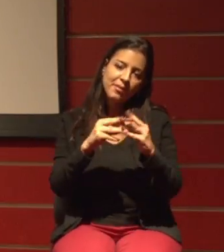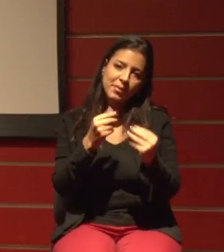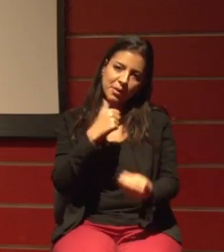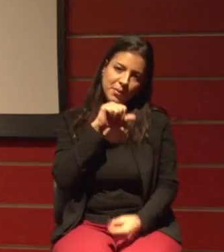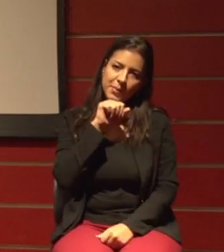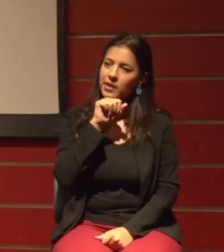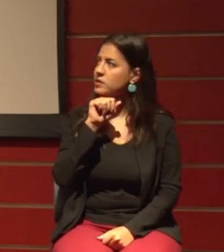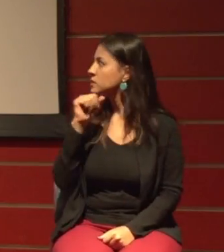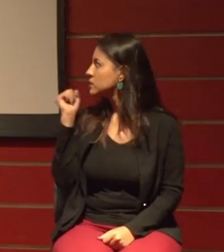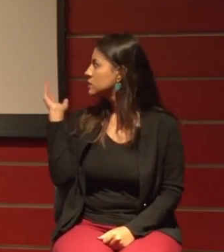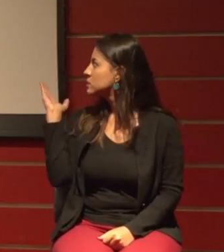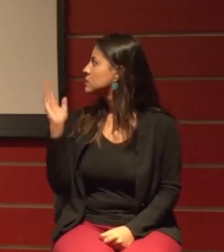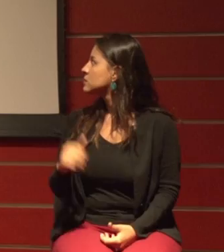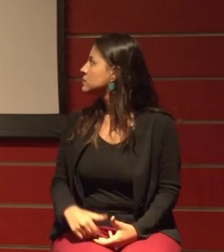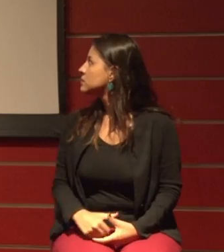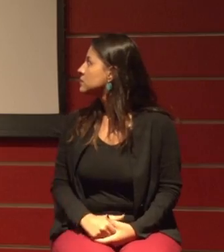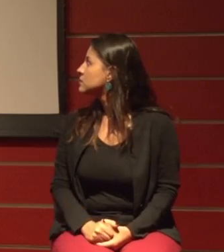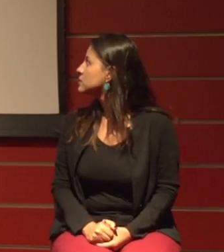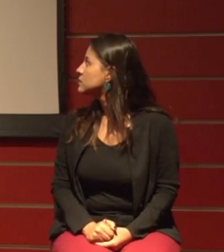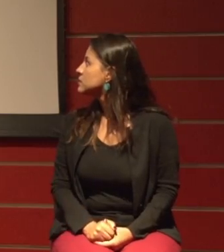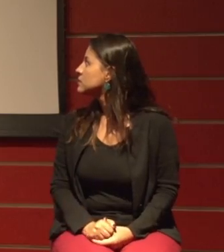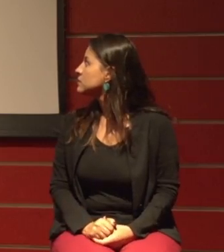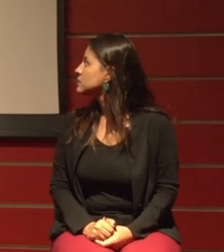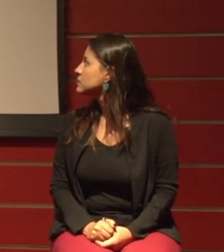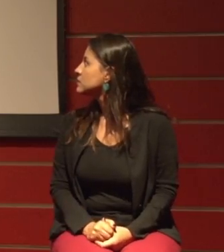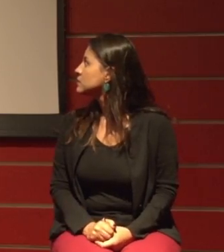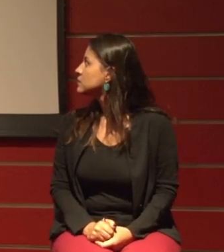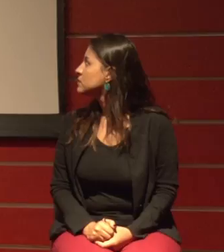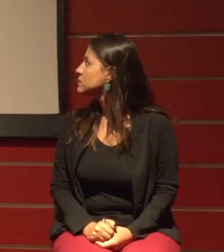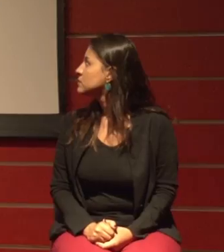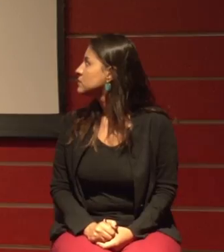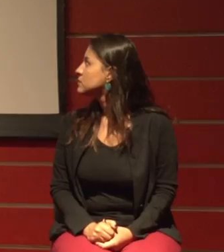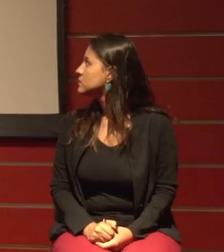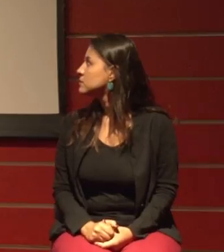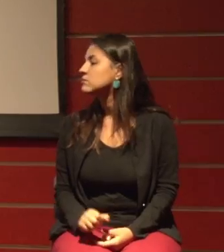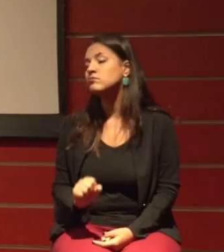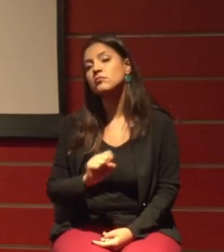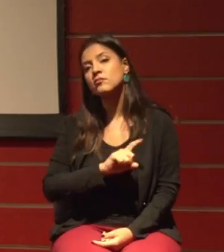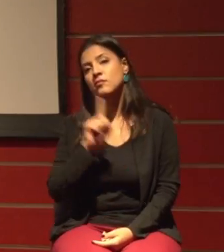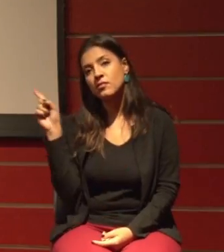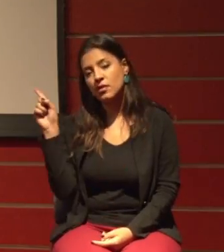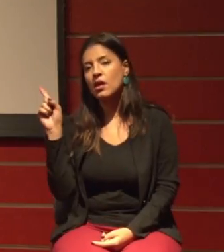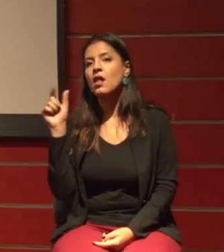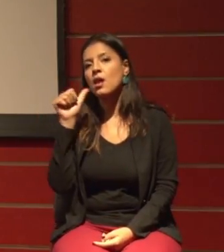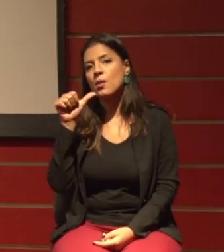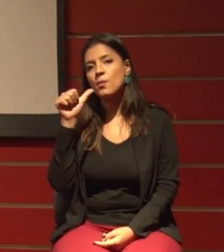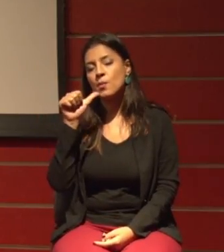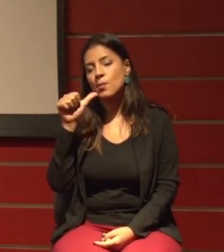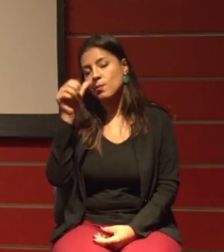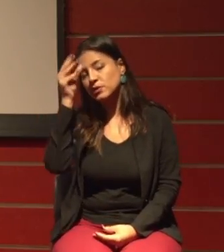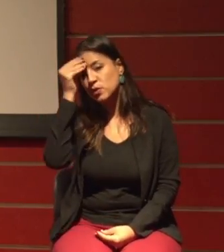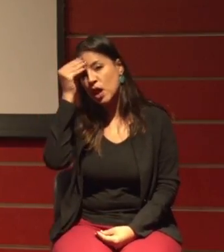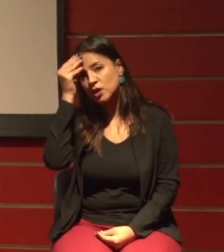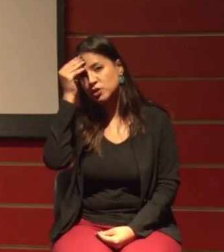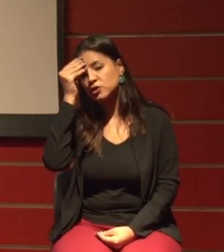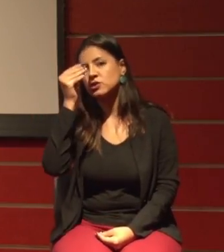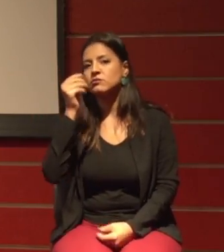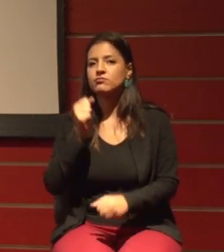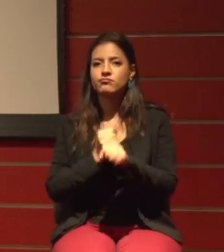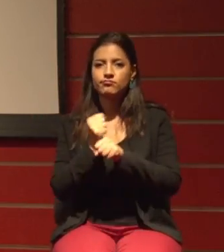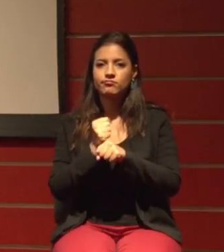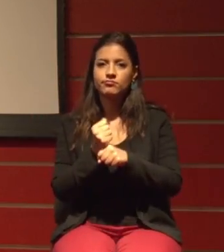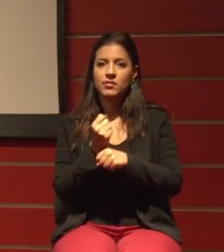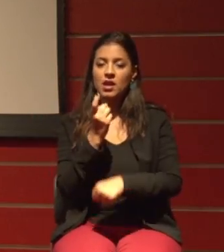né a a história da Cook É bem interessante ela ela passou eh Se não me engano 14 anos presa